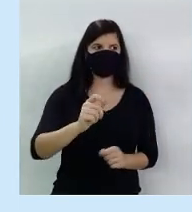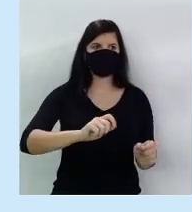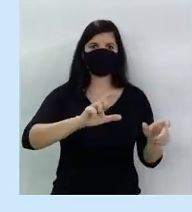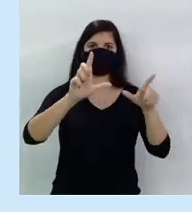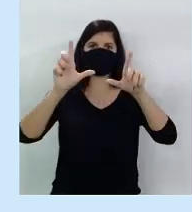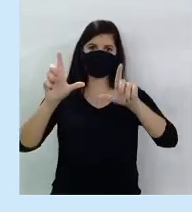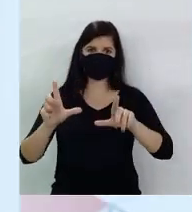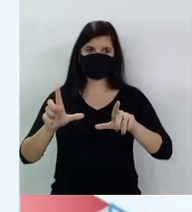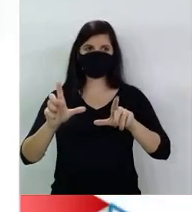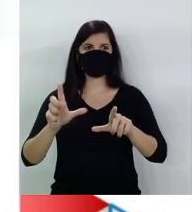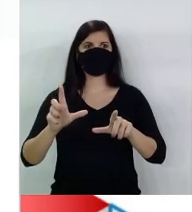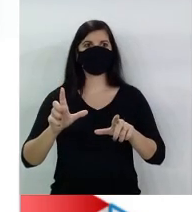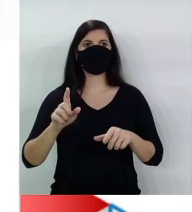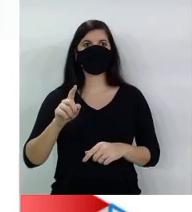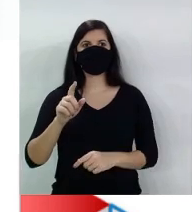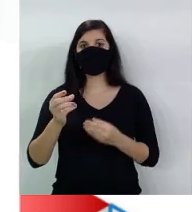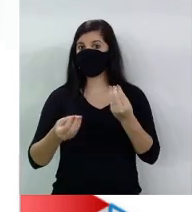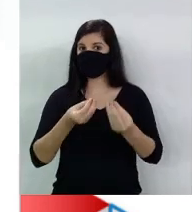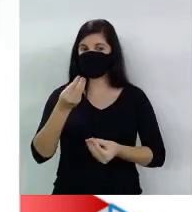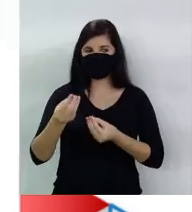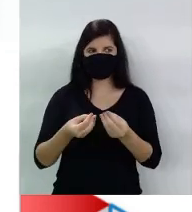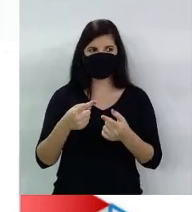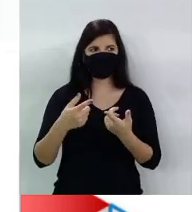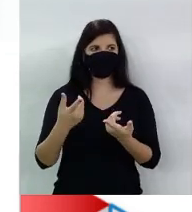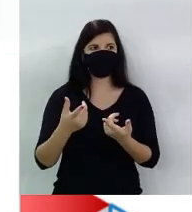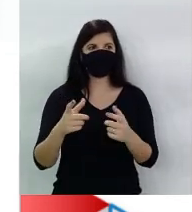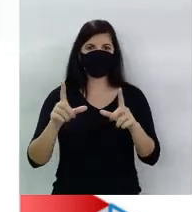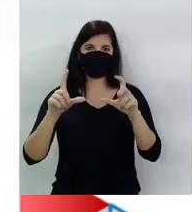tela para vocês o quê? Uma